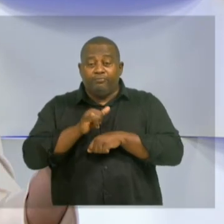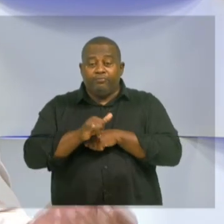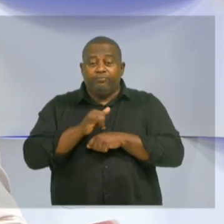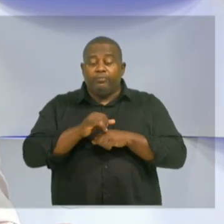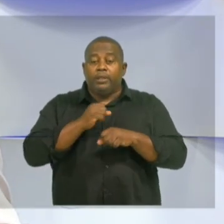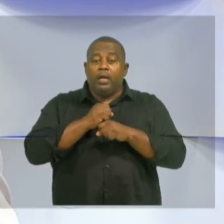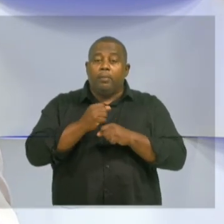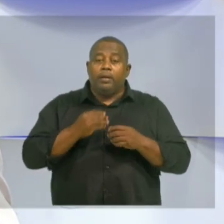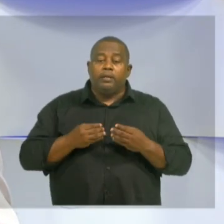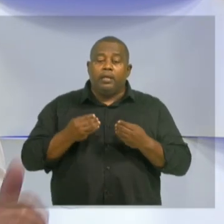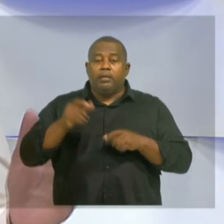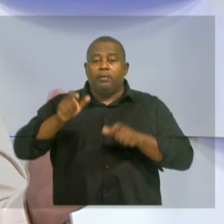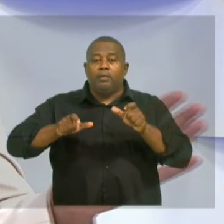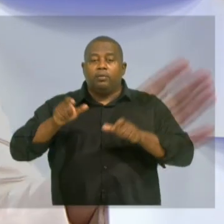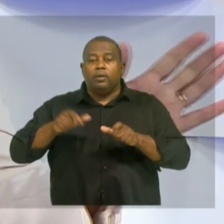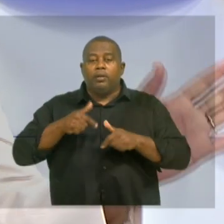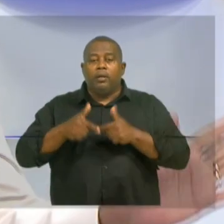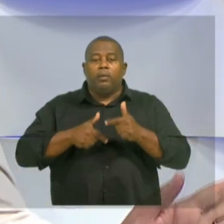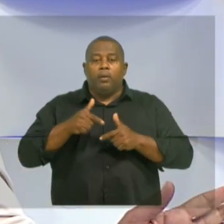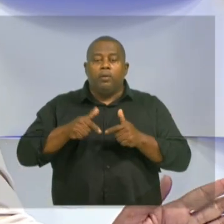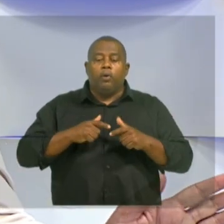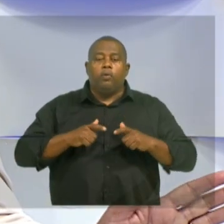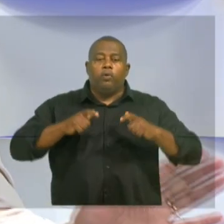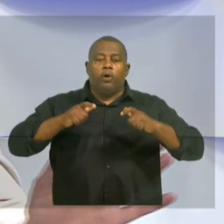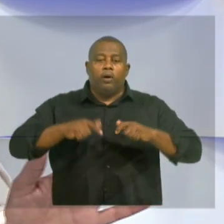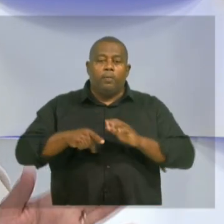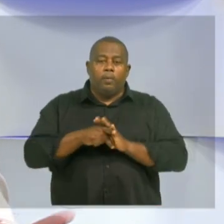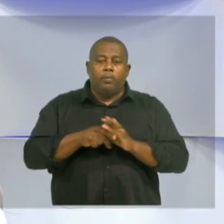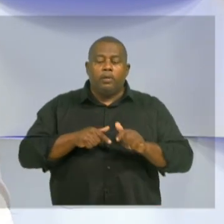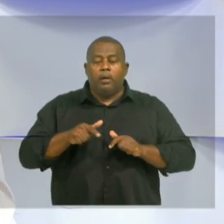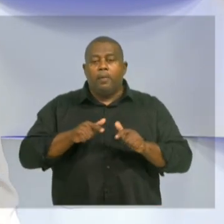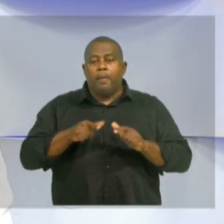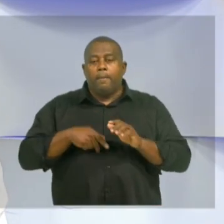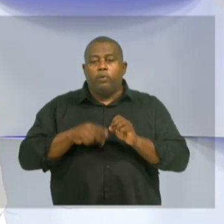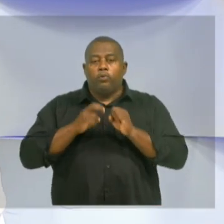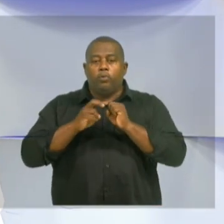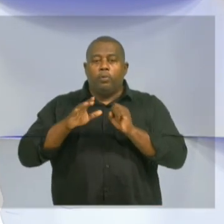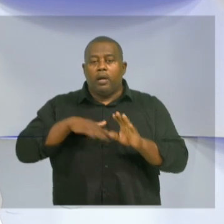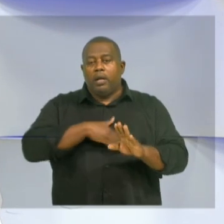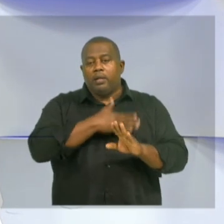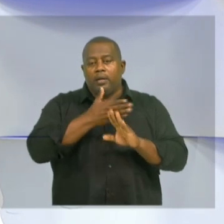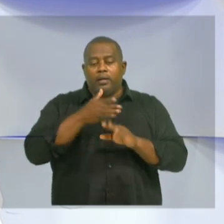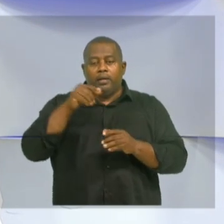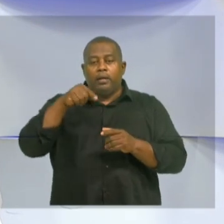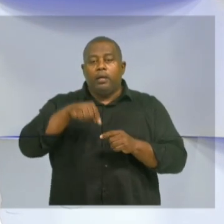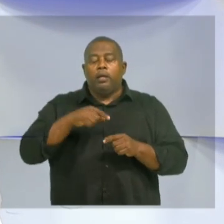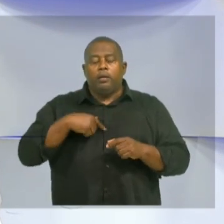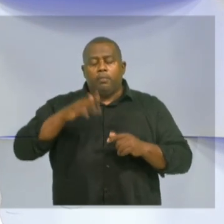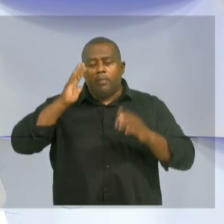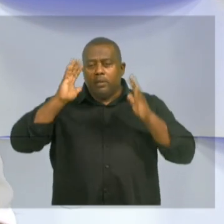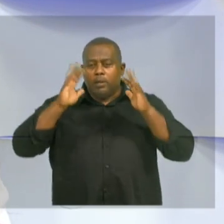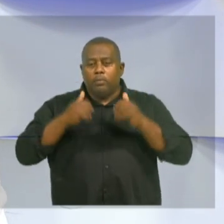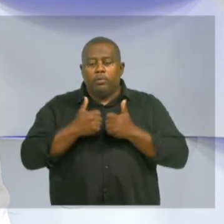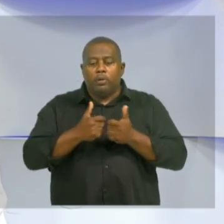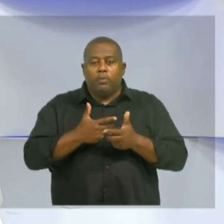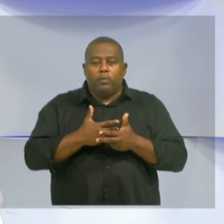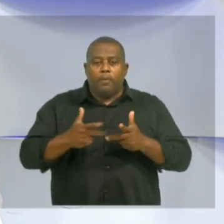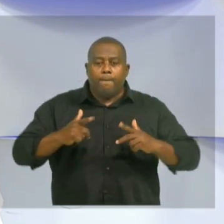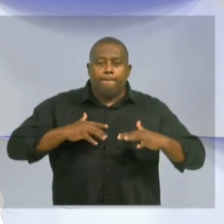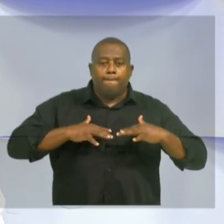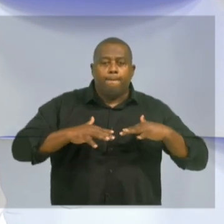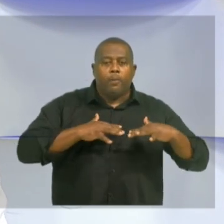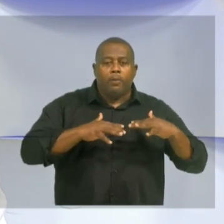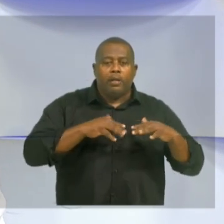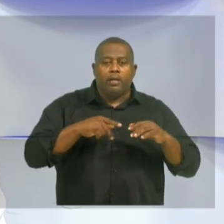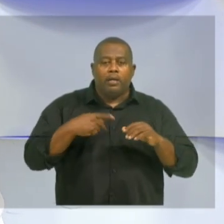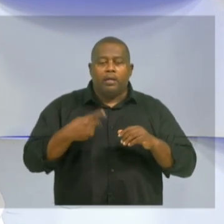que era para trazer os trabalhadores para o local de trabalho do subúrbio para aqui nós não pensamos transporte público mobilidade da